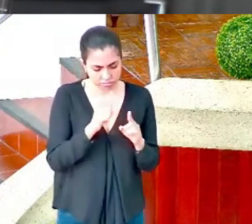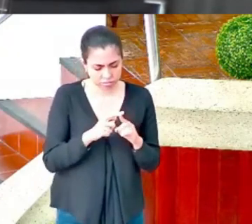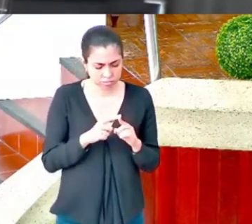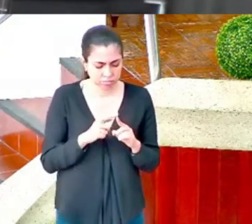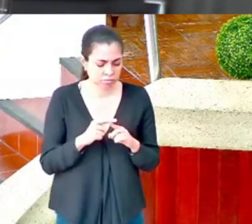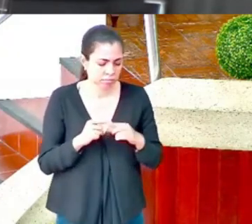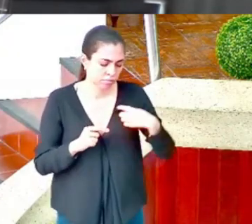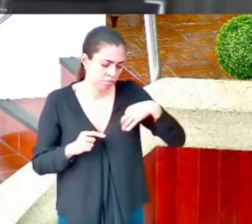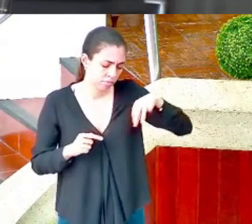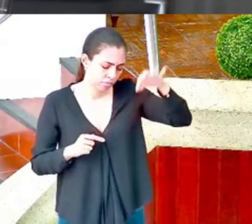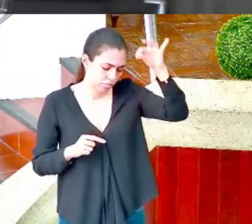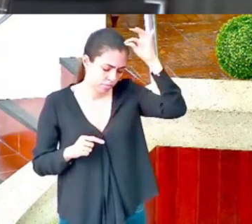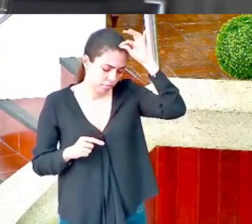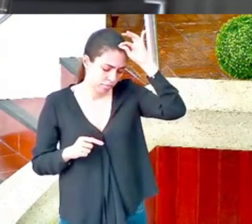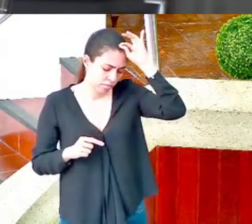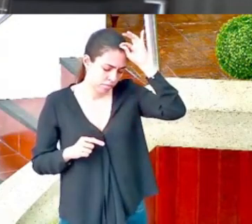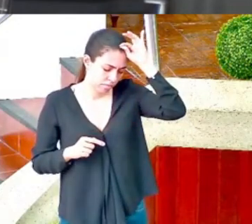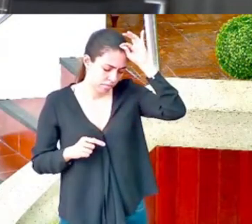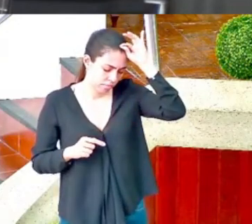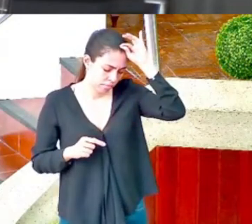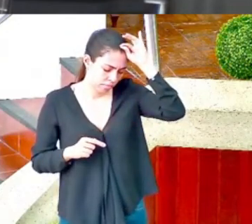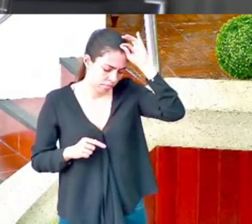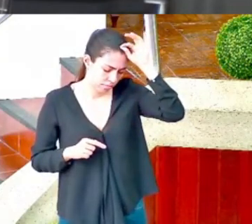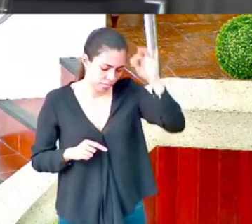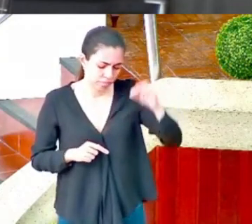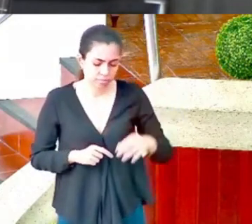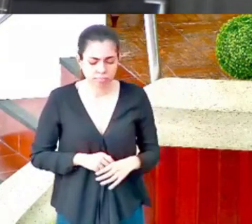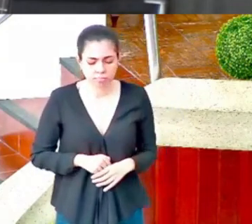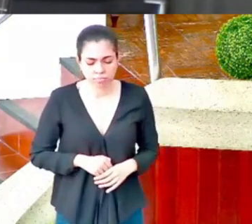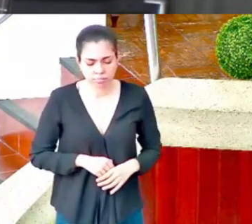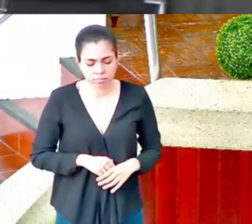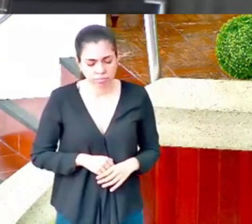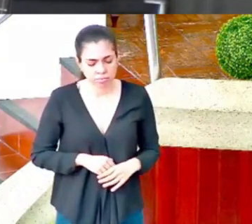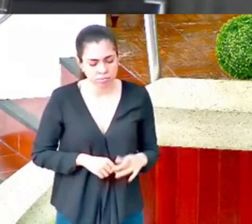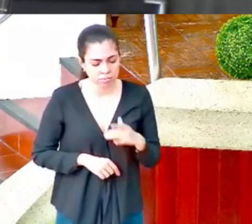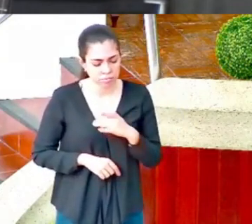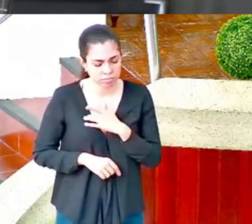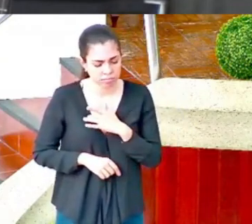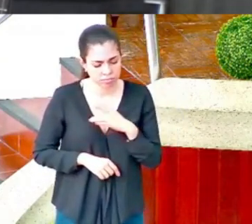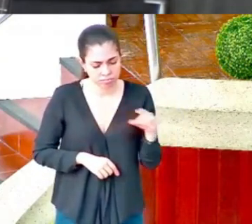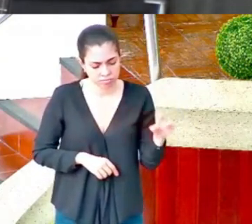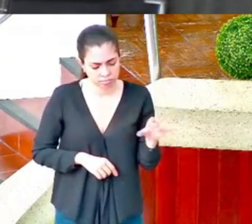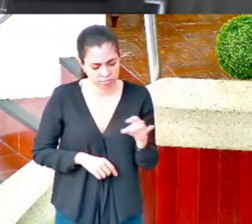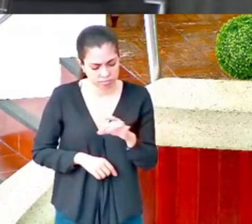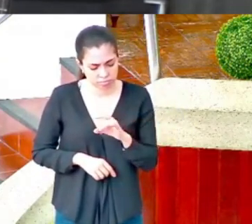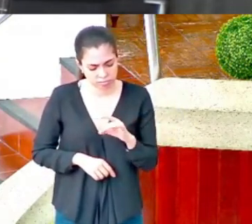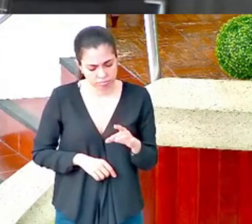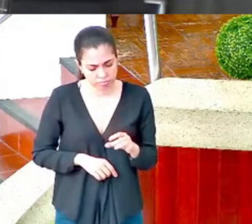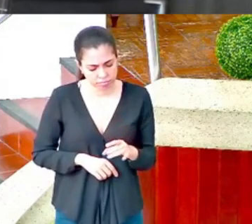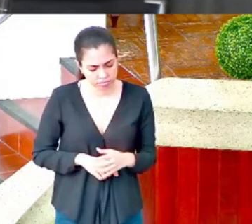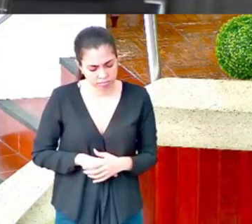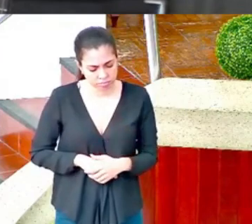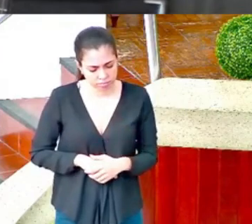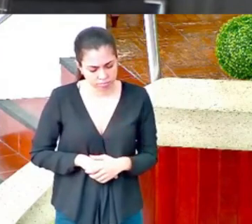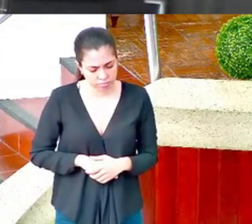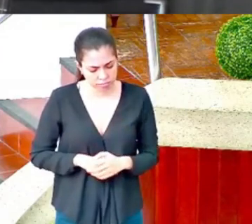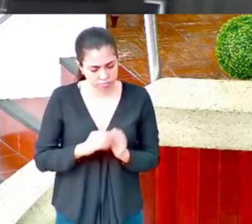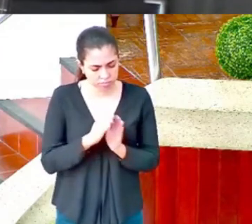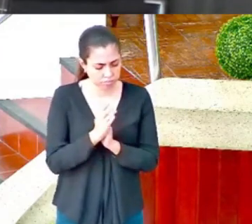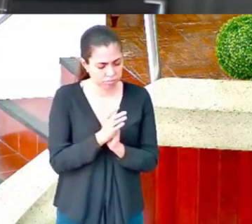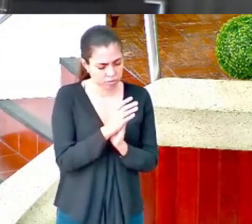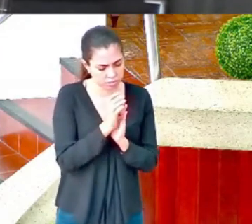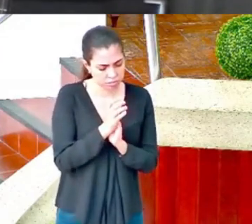moveu Josias e move cada um de nós, ou aqueles a quem o Senhor quiser mover hoje. Eu te louvo por